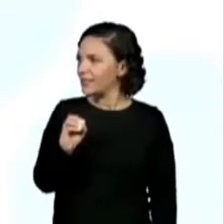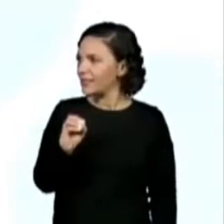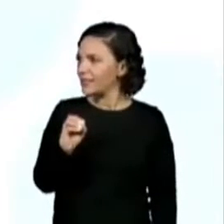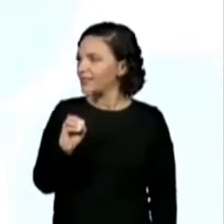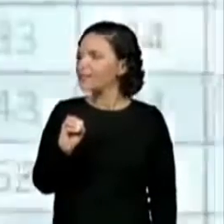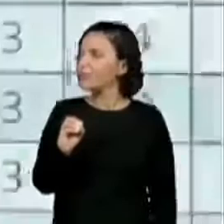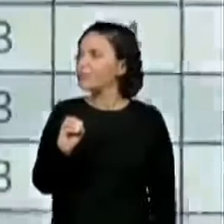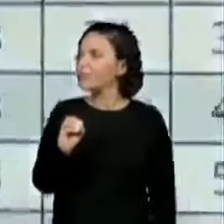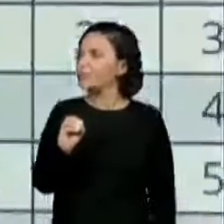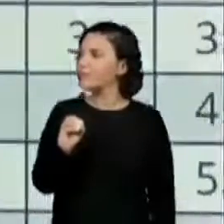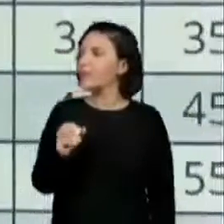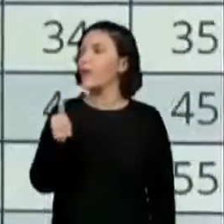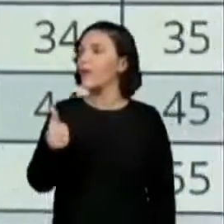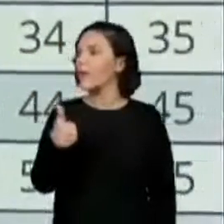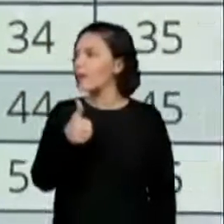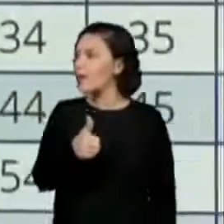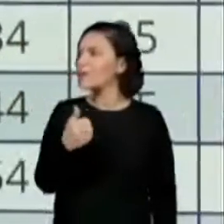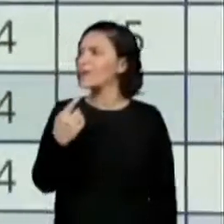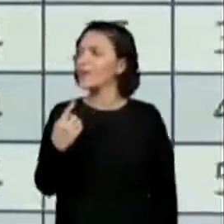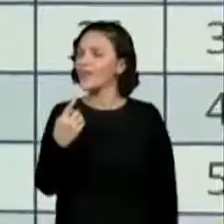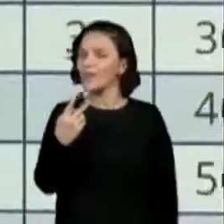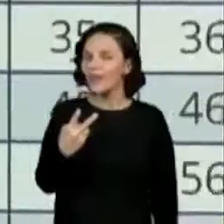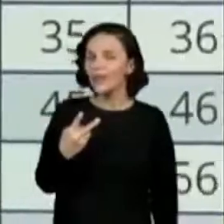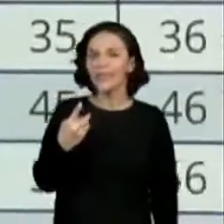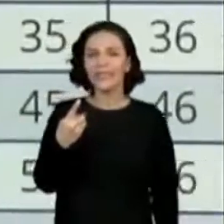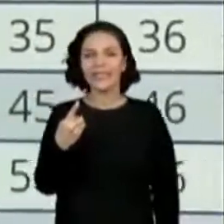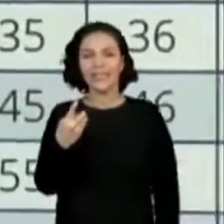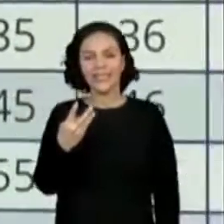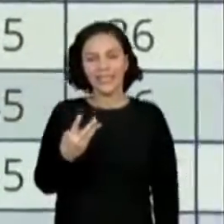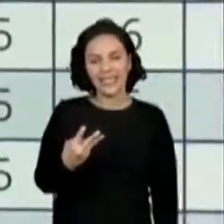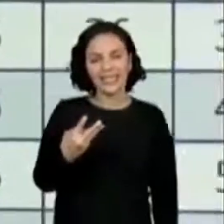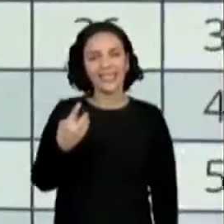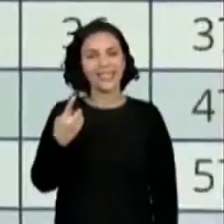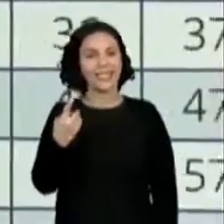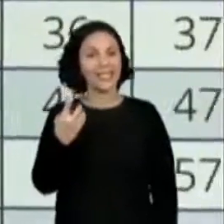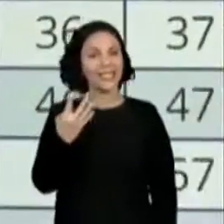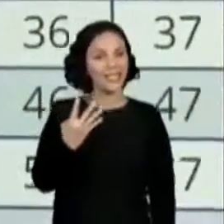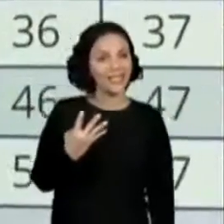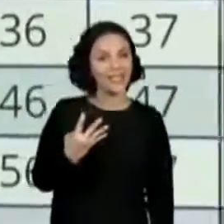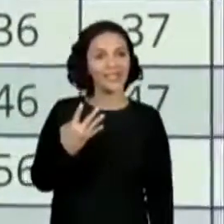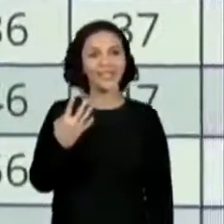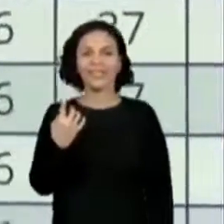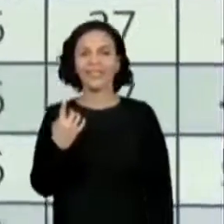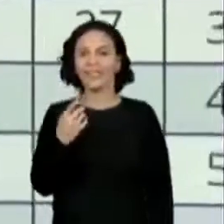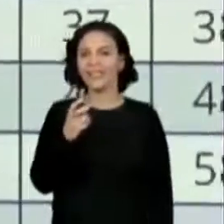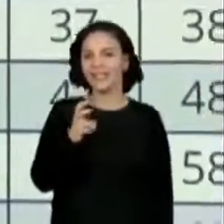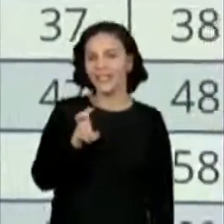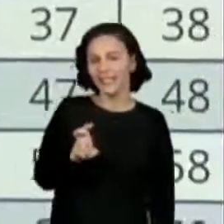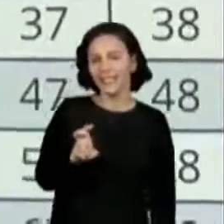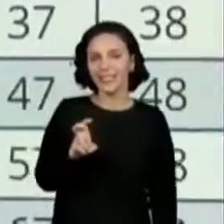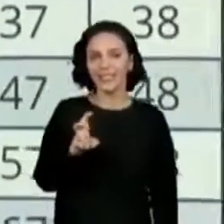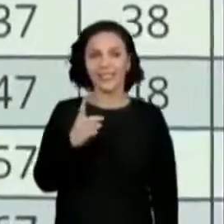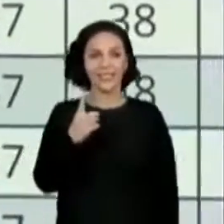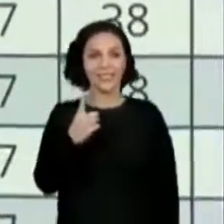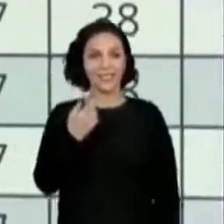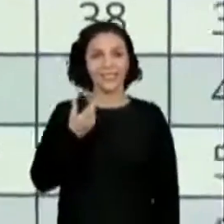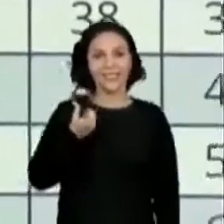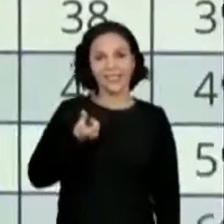10, 11, 12, 13, 14,